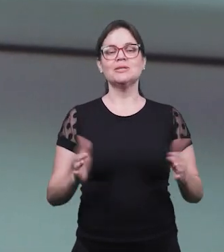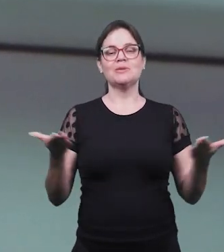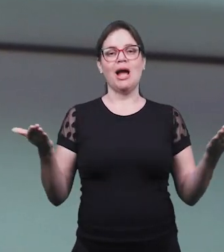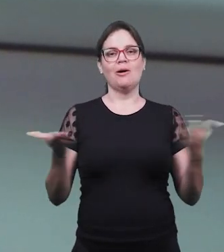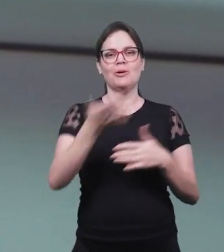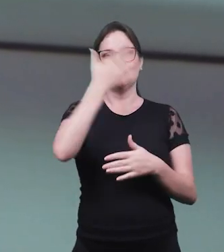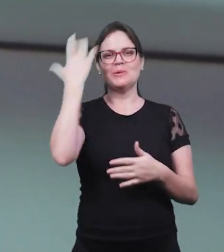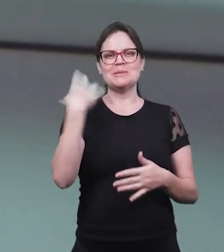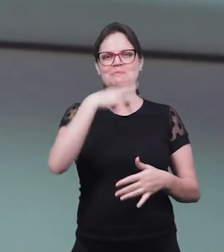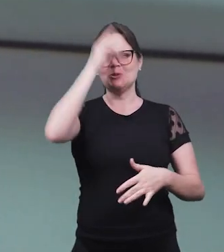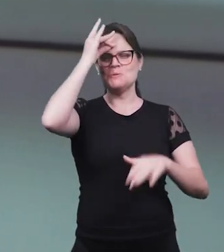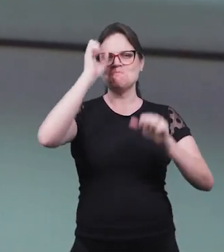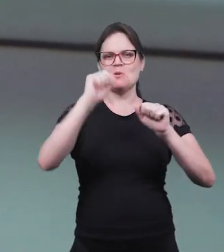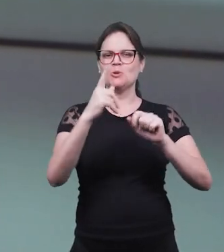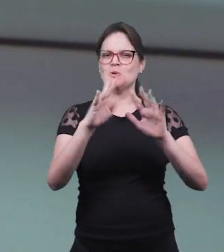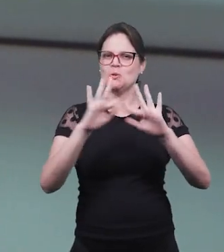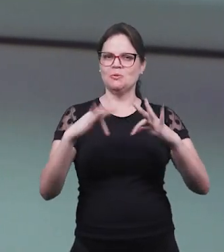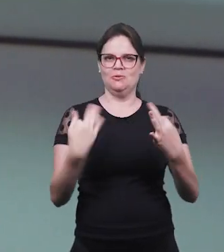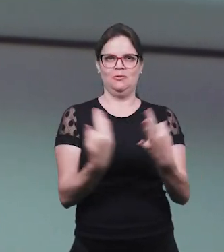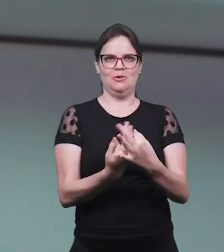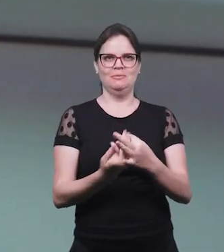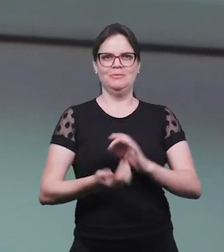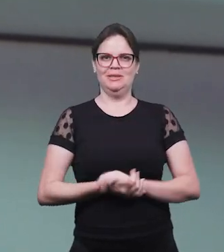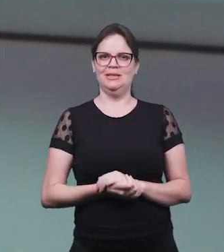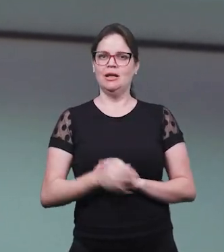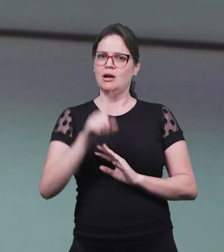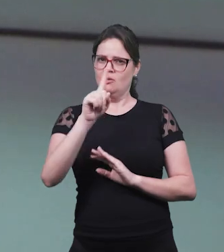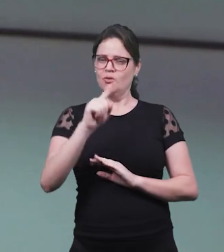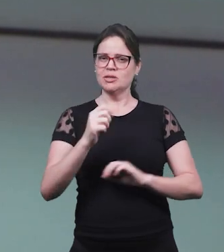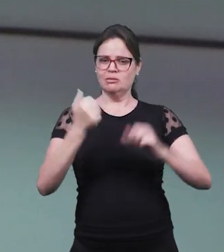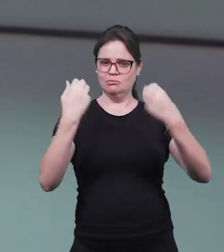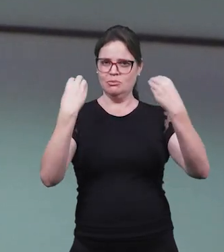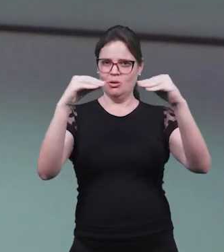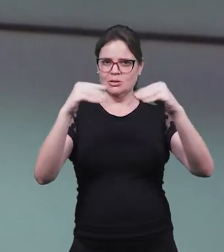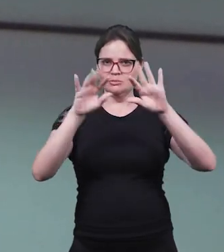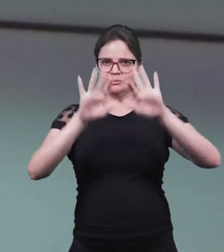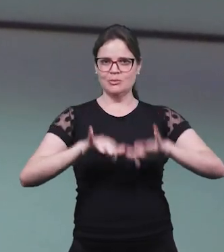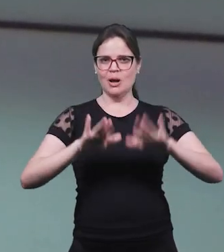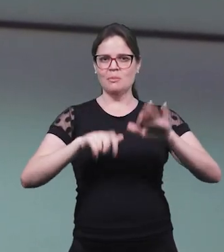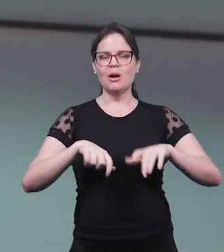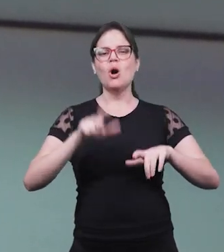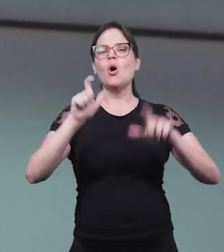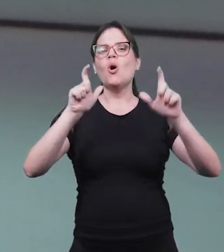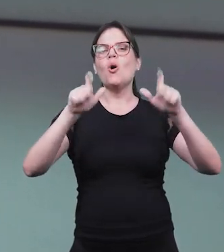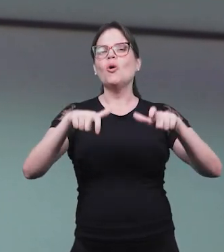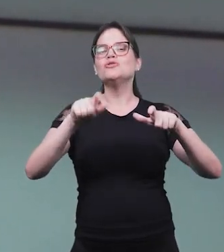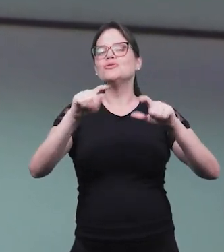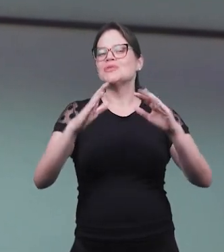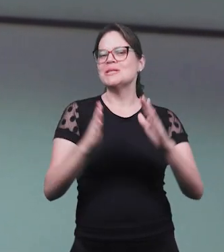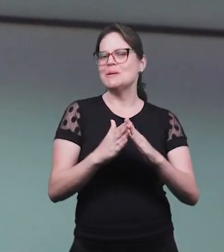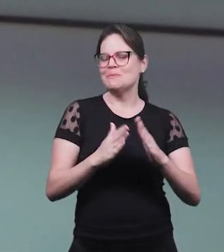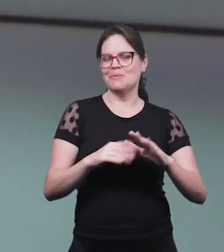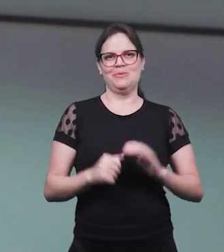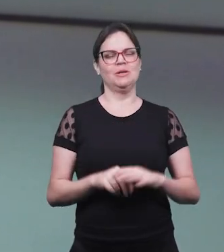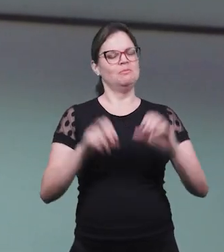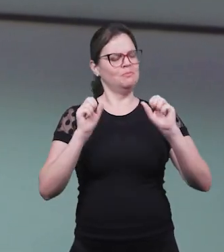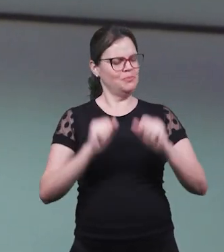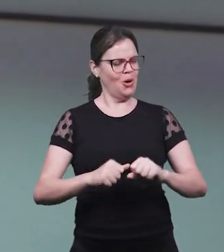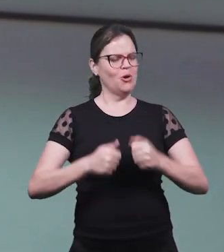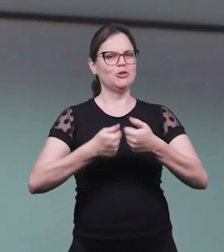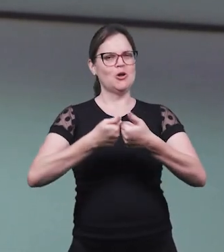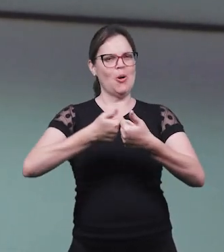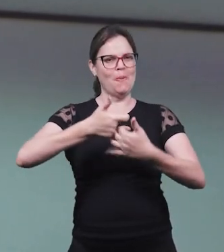do Senhor. Já comece se apresentando, diga de onde você nos assiste. É uma alegria ter você conosco.